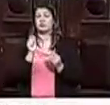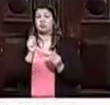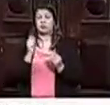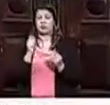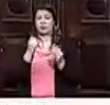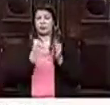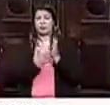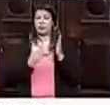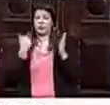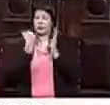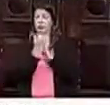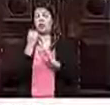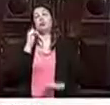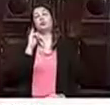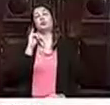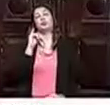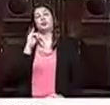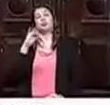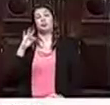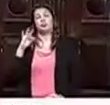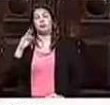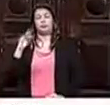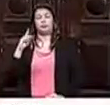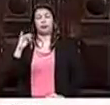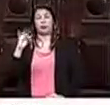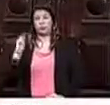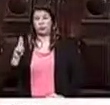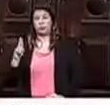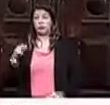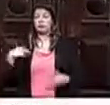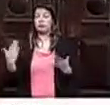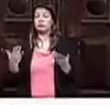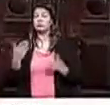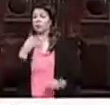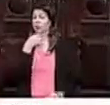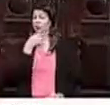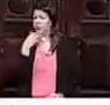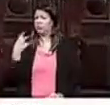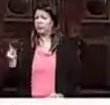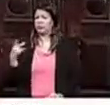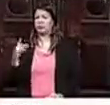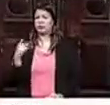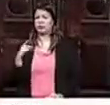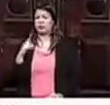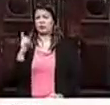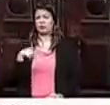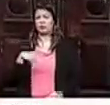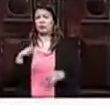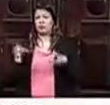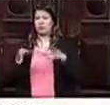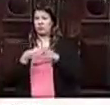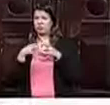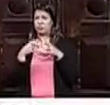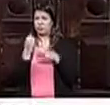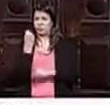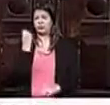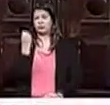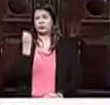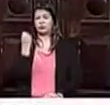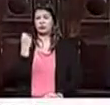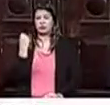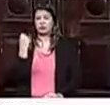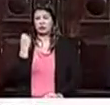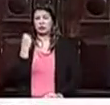aumentar o IPTU. Aumentar o IPTU com o argumento de que há um conjunto muito grande